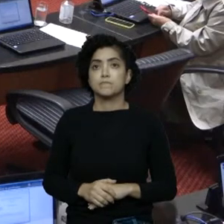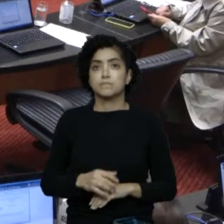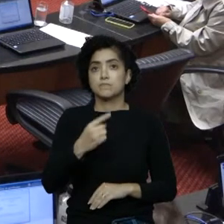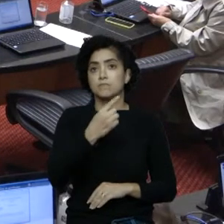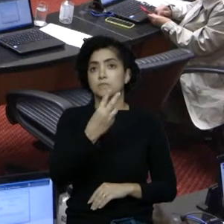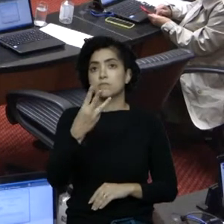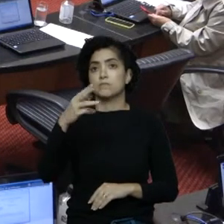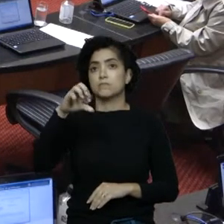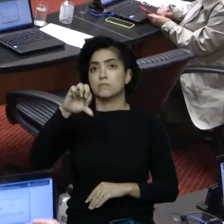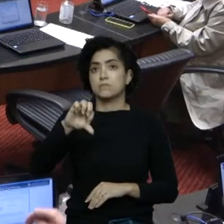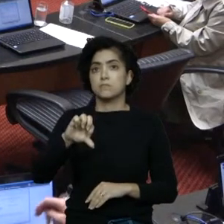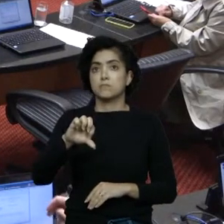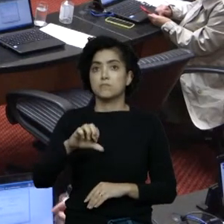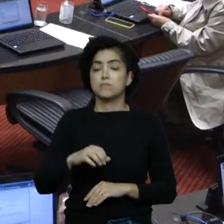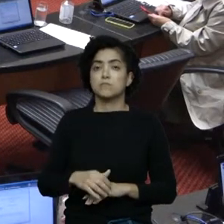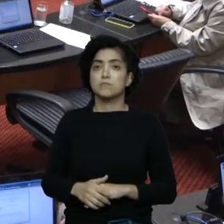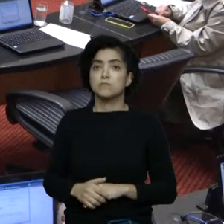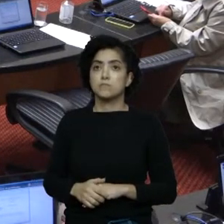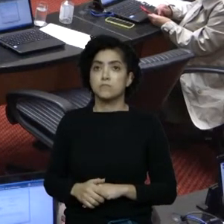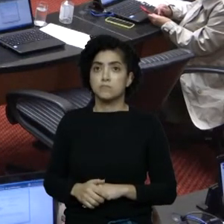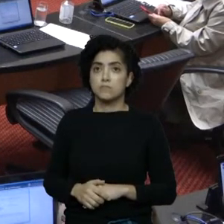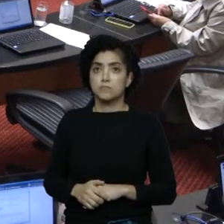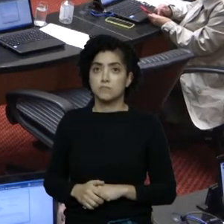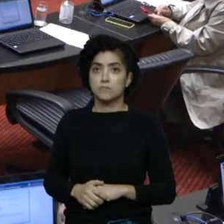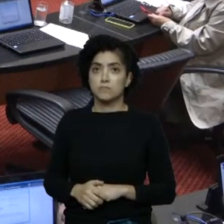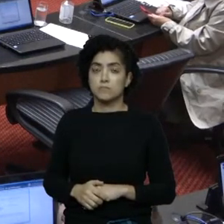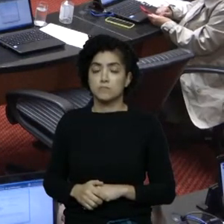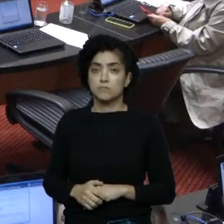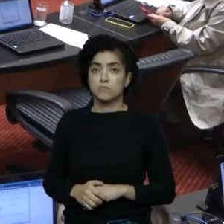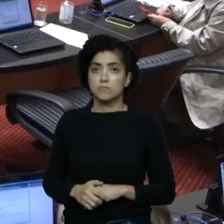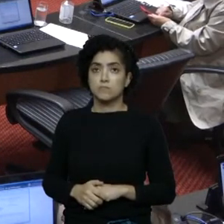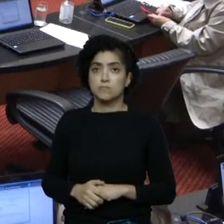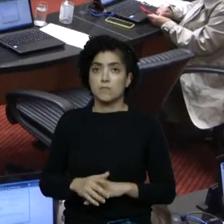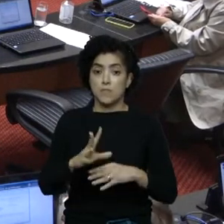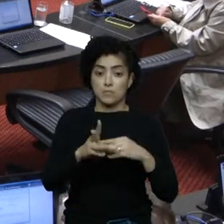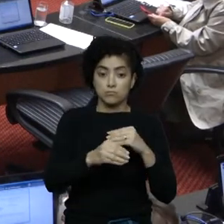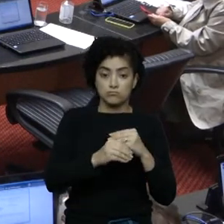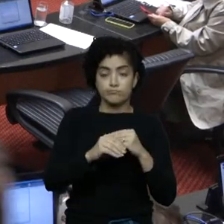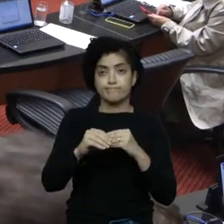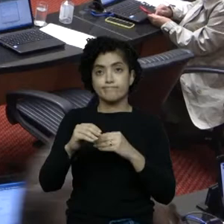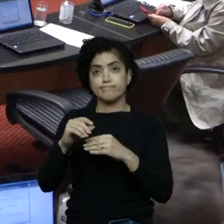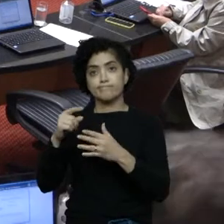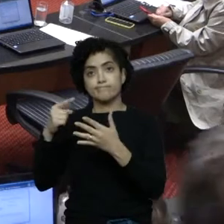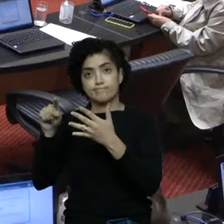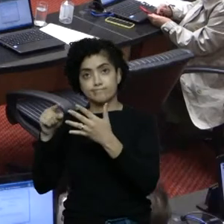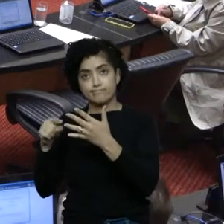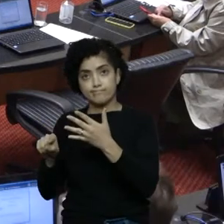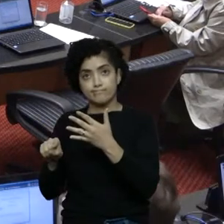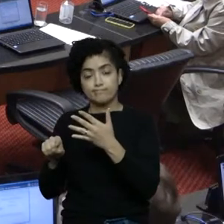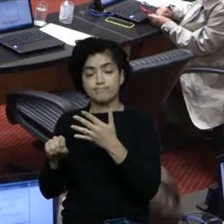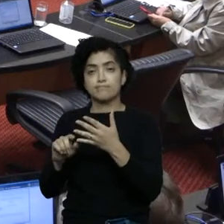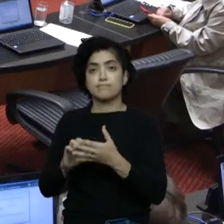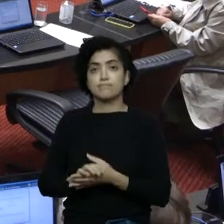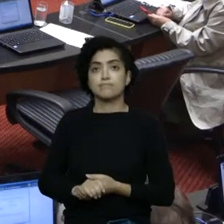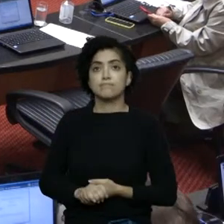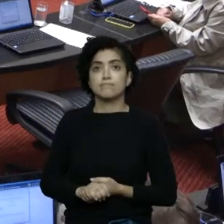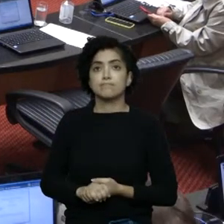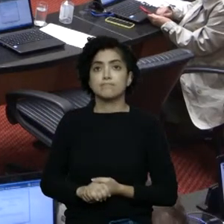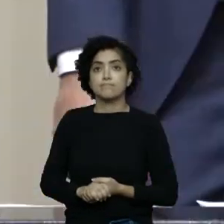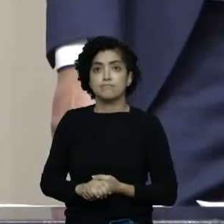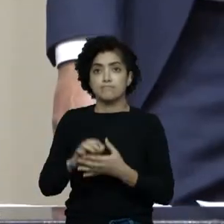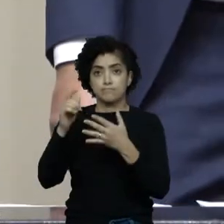139 projeto orienta bancada a aí dentro é destaque em a nossa com emenda de